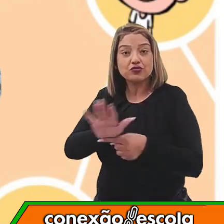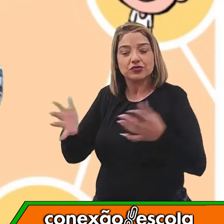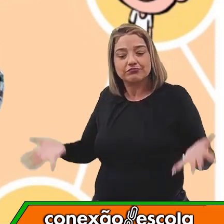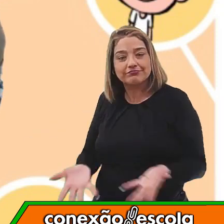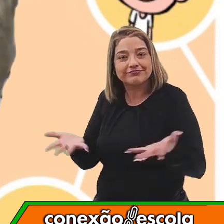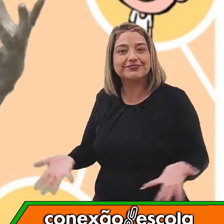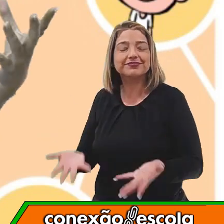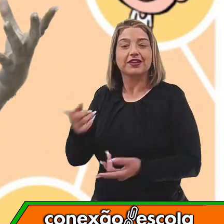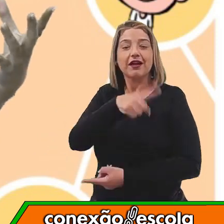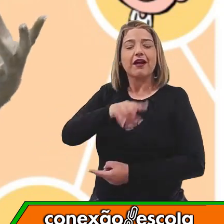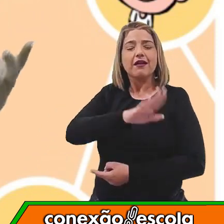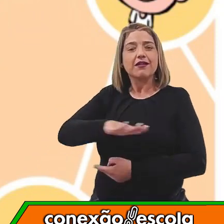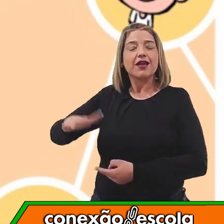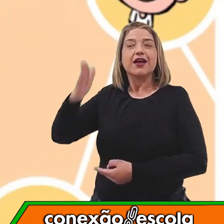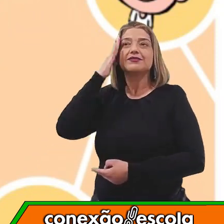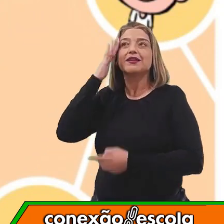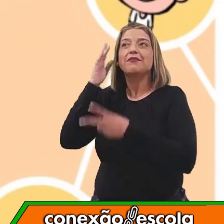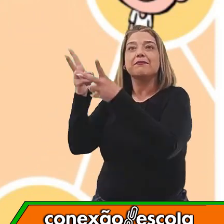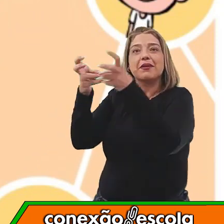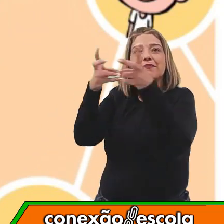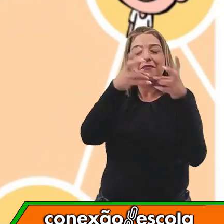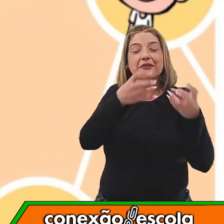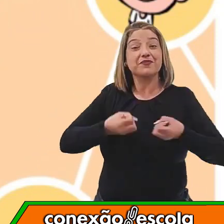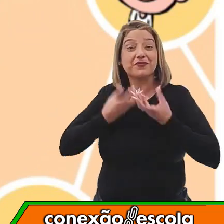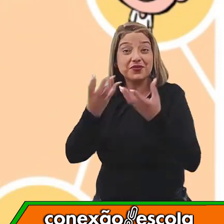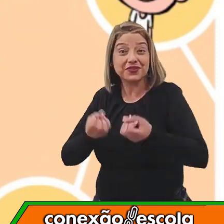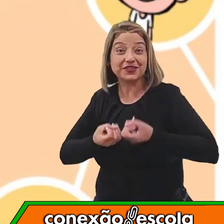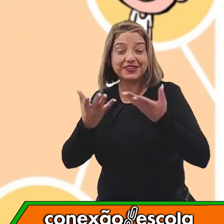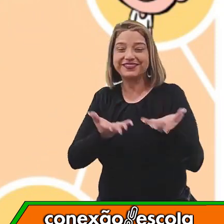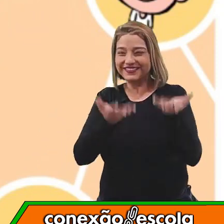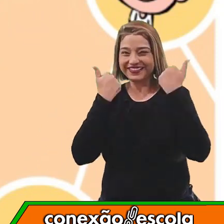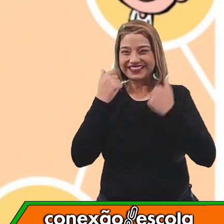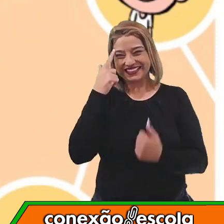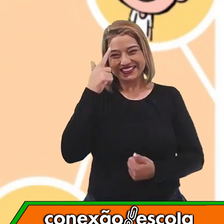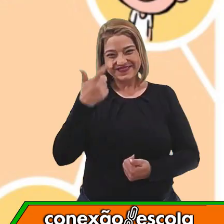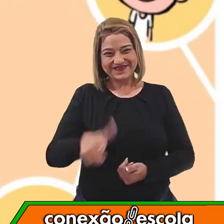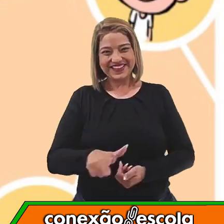descobertas poéticas com as crianças. Vamos saber mais?